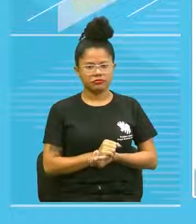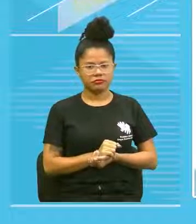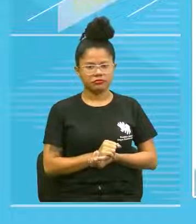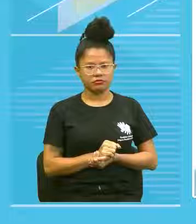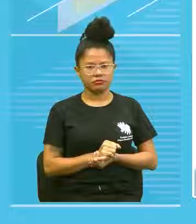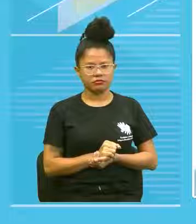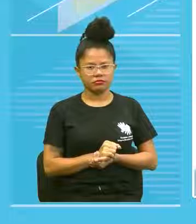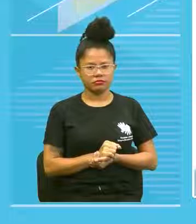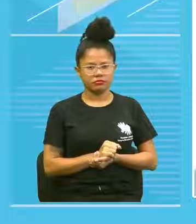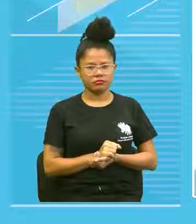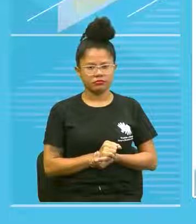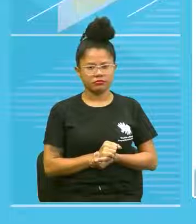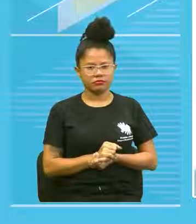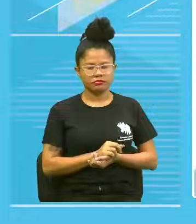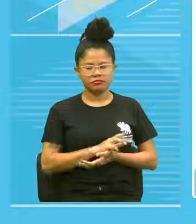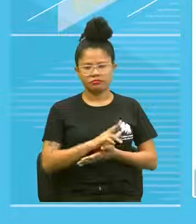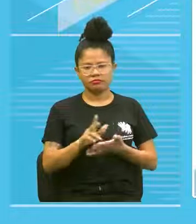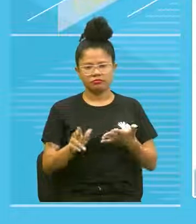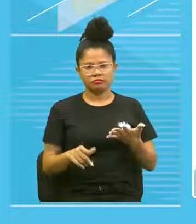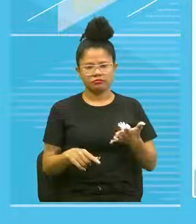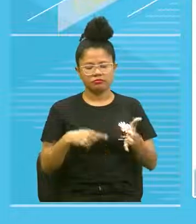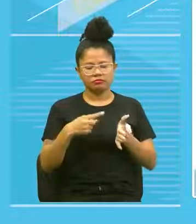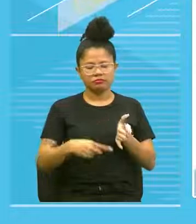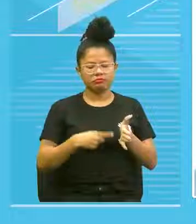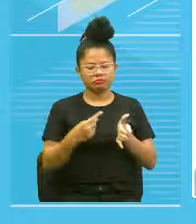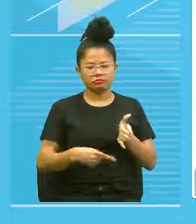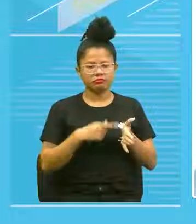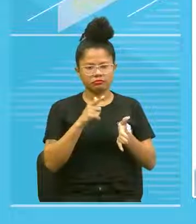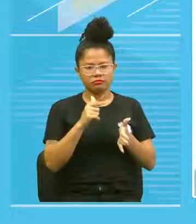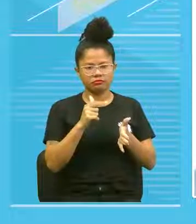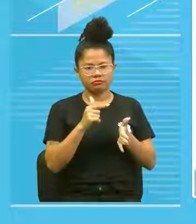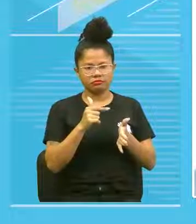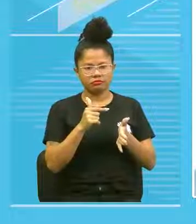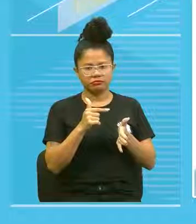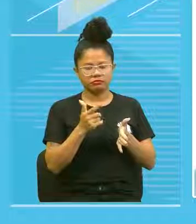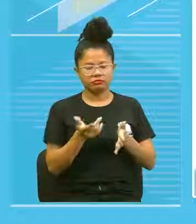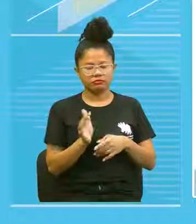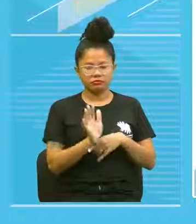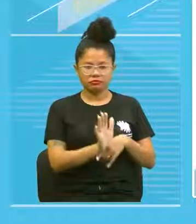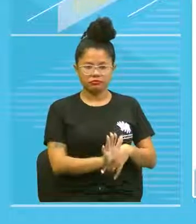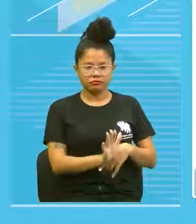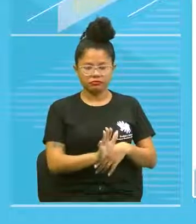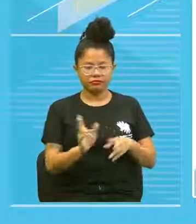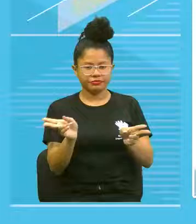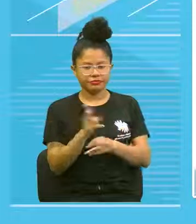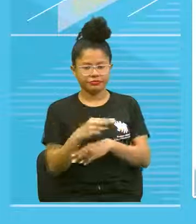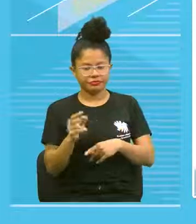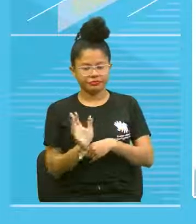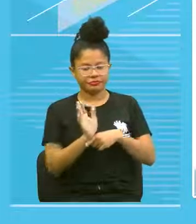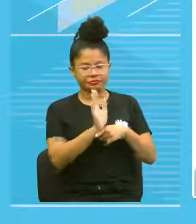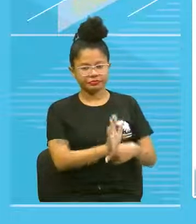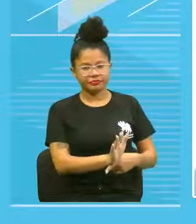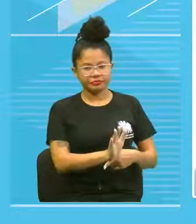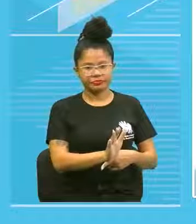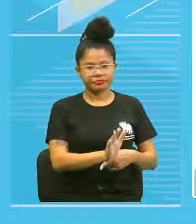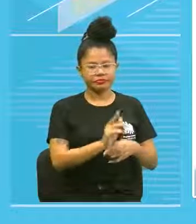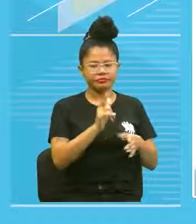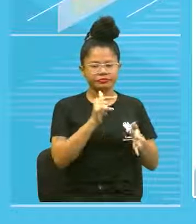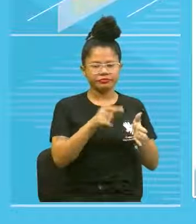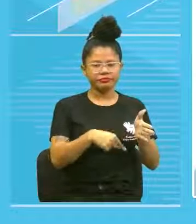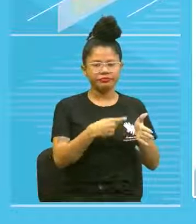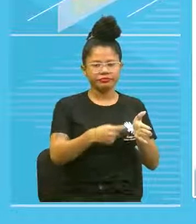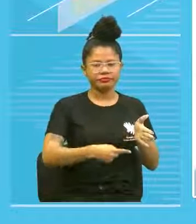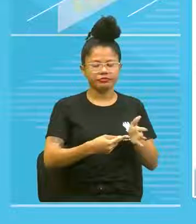as hidrelétricas com a eólica eólica vai ajudar a hidrelétrica